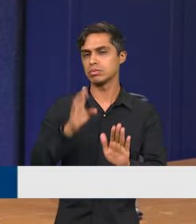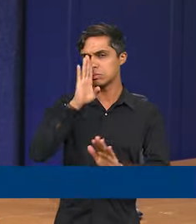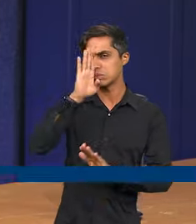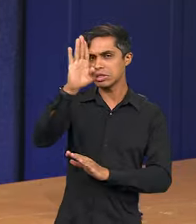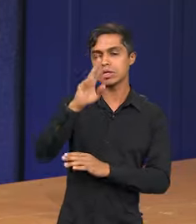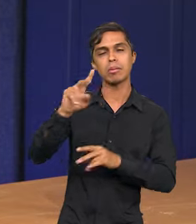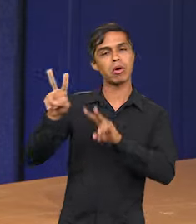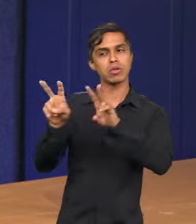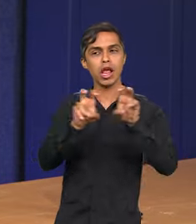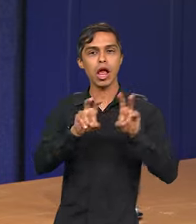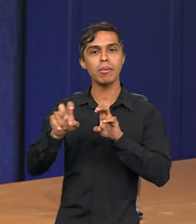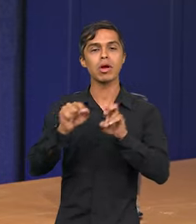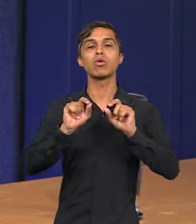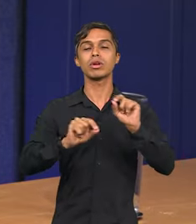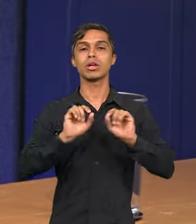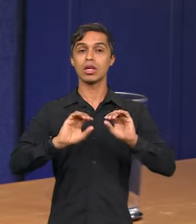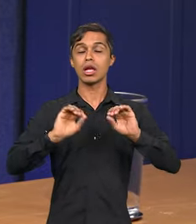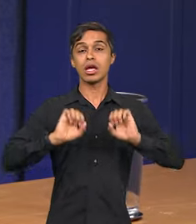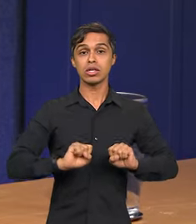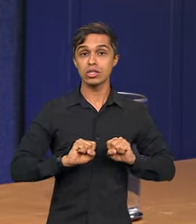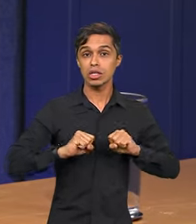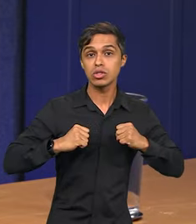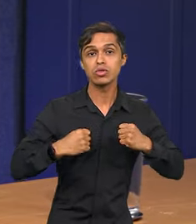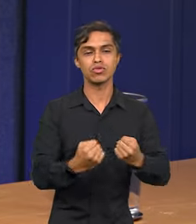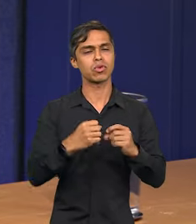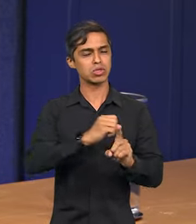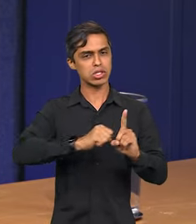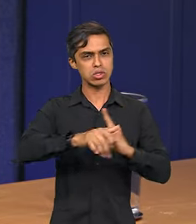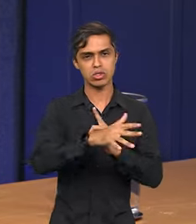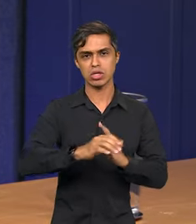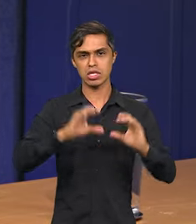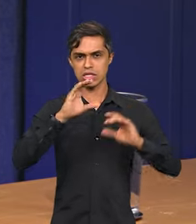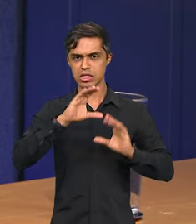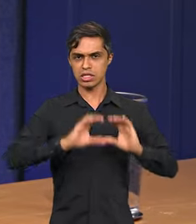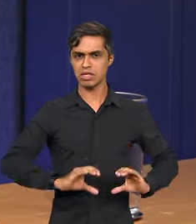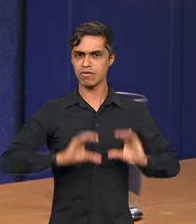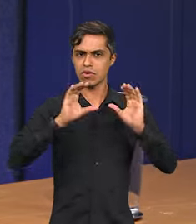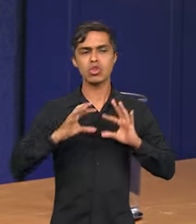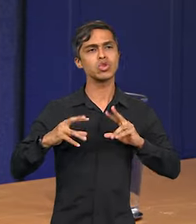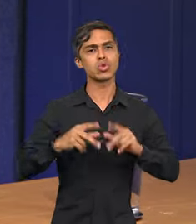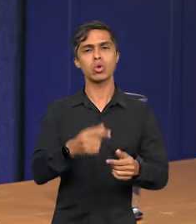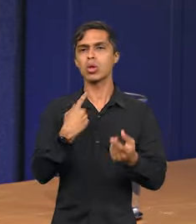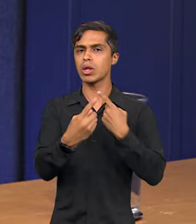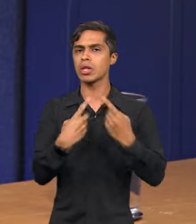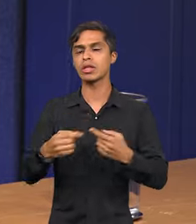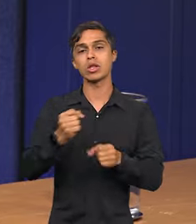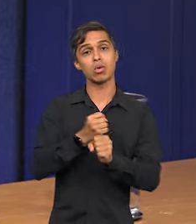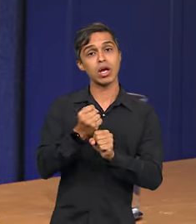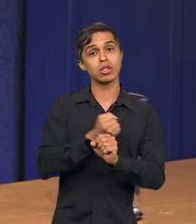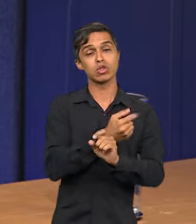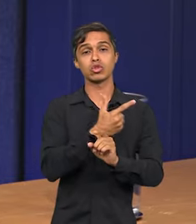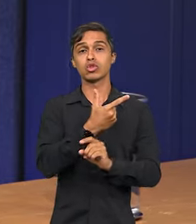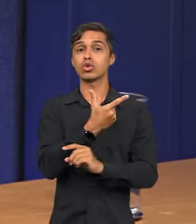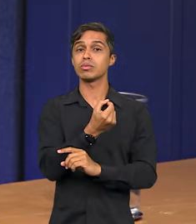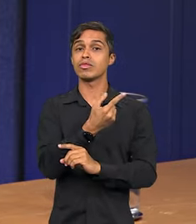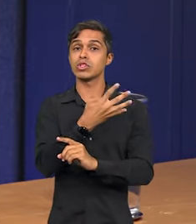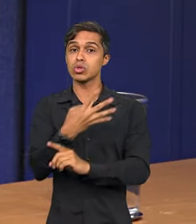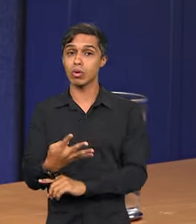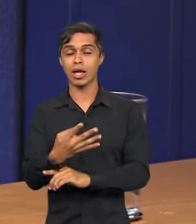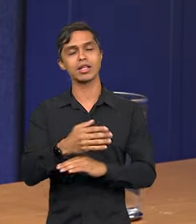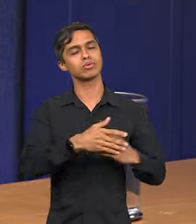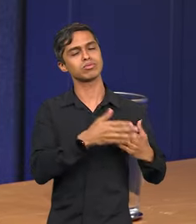debates que a sociedade civil está fazendo ao longo deste ano de 2024 para contribuir de